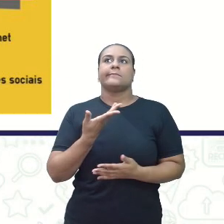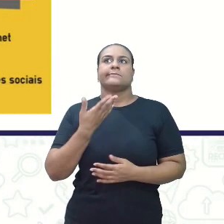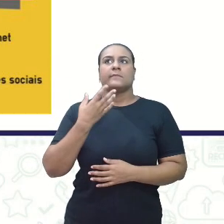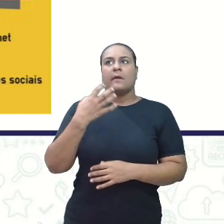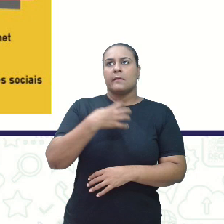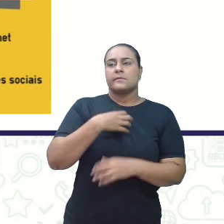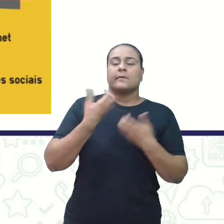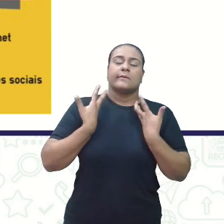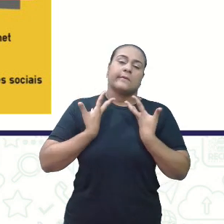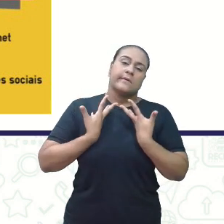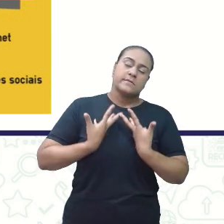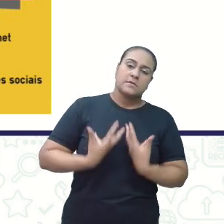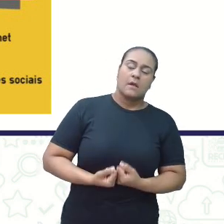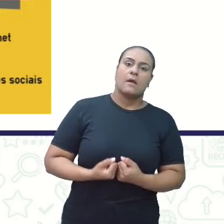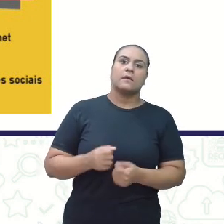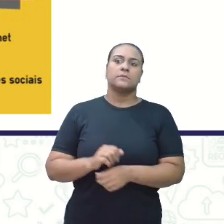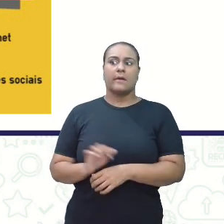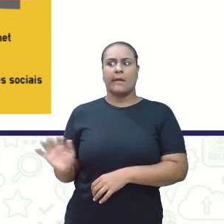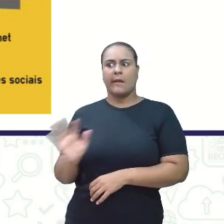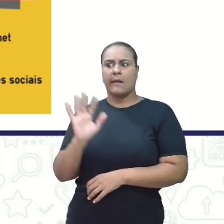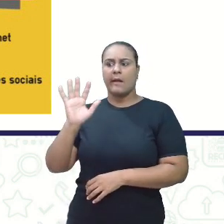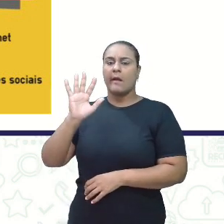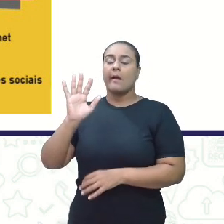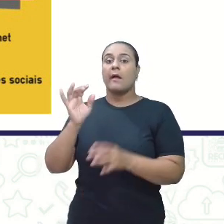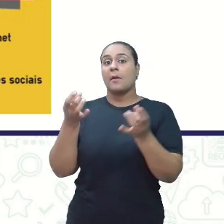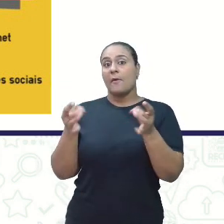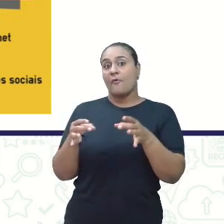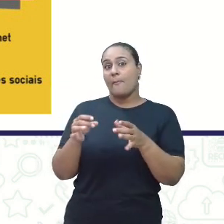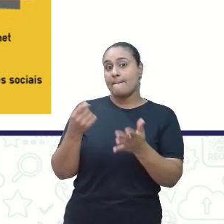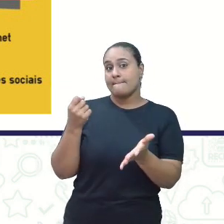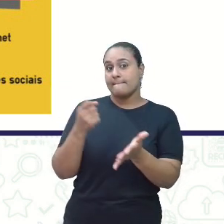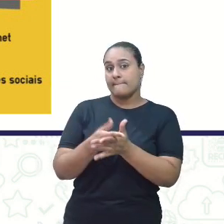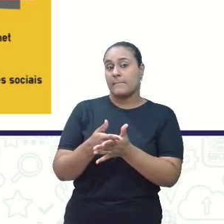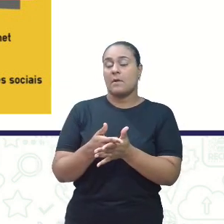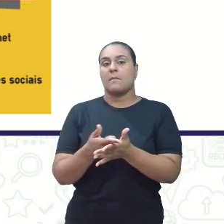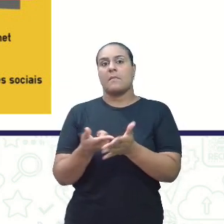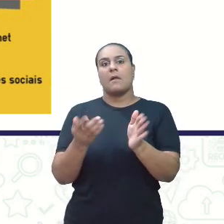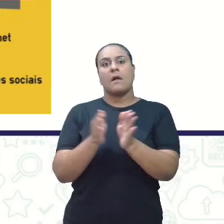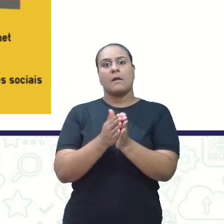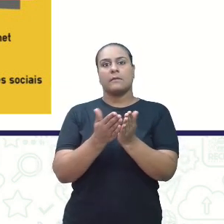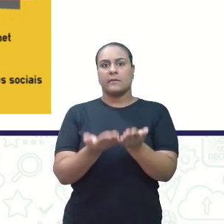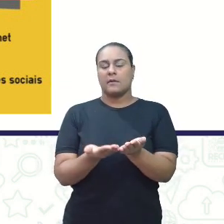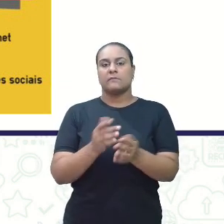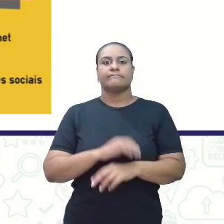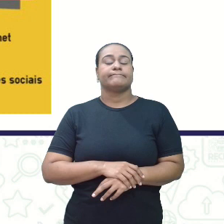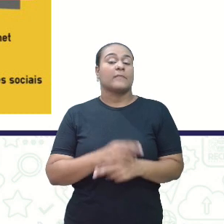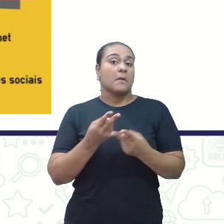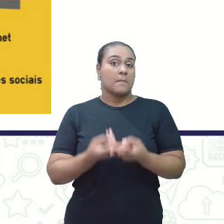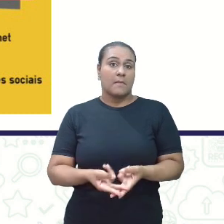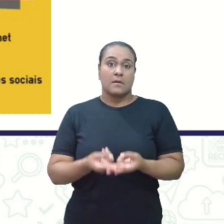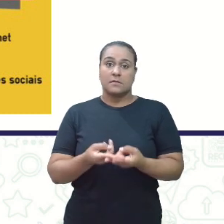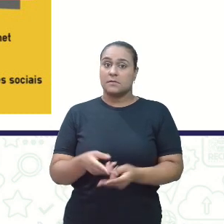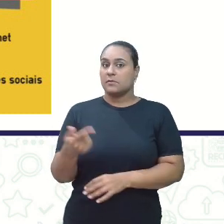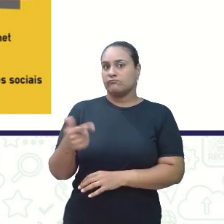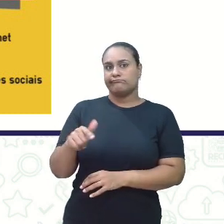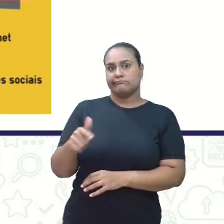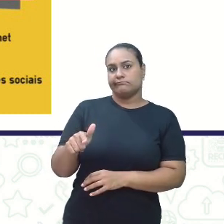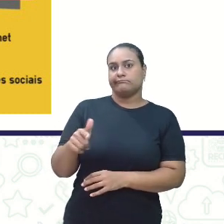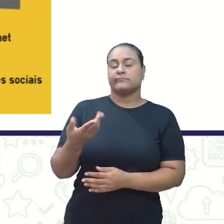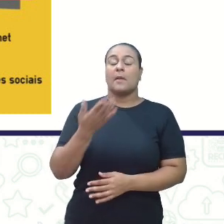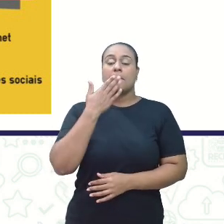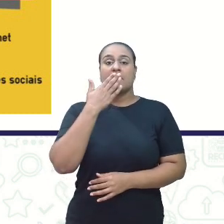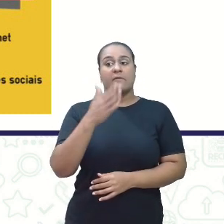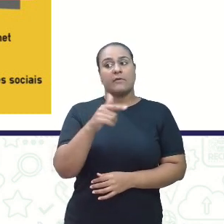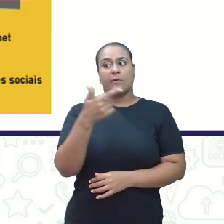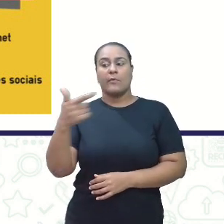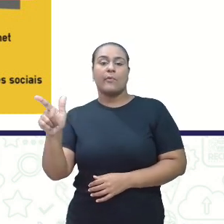caro, né, o preço dos livros, não tem bibliotecas próximas, não tem paciência, prefere outras atividades,